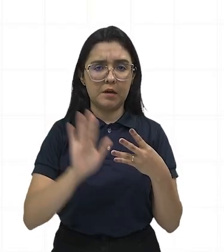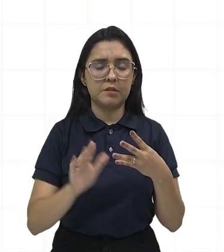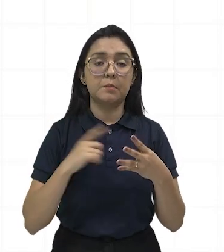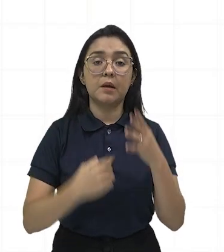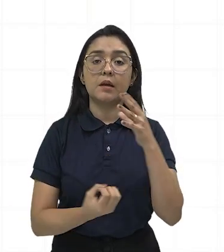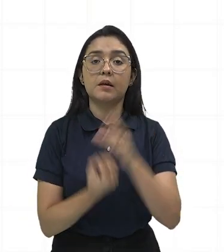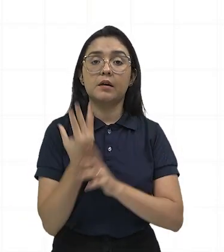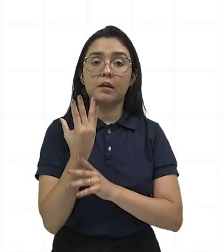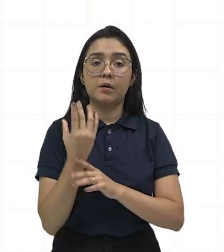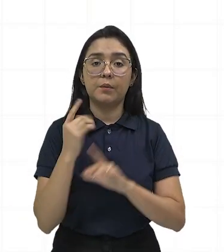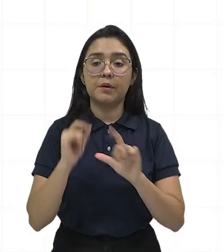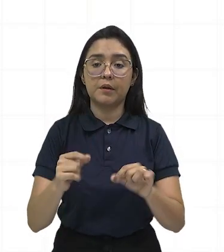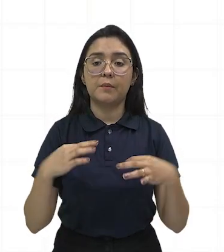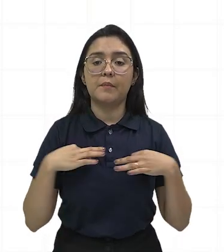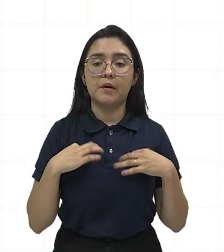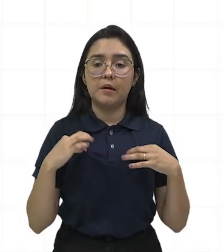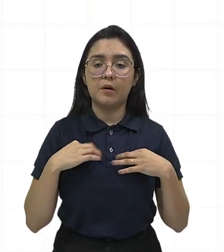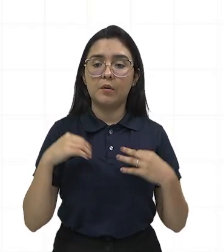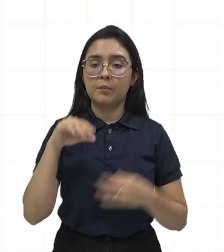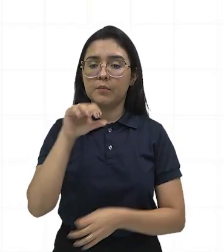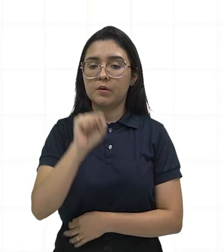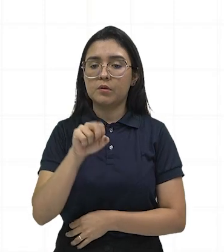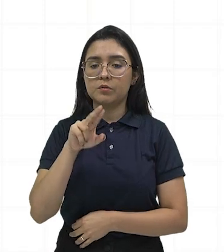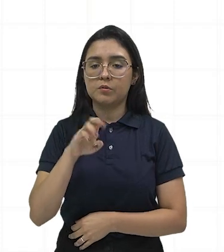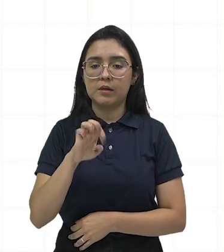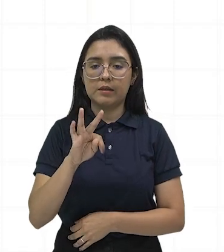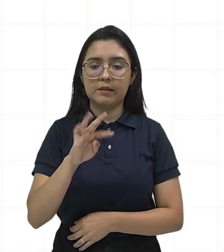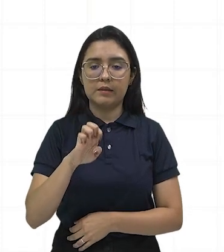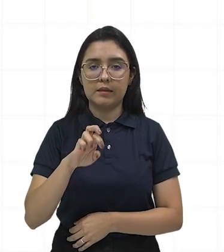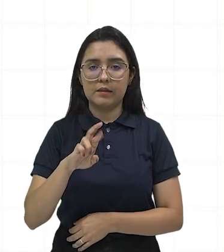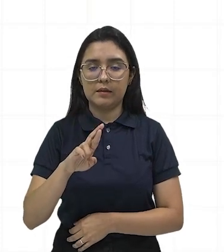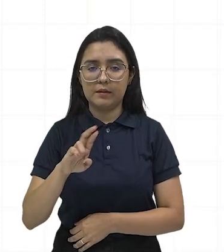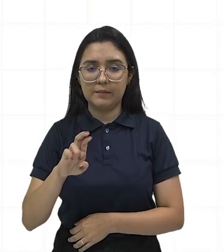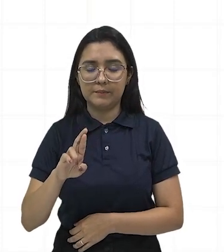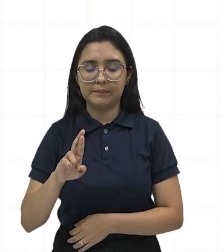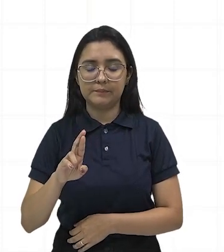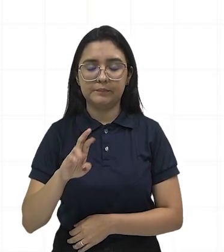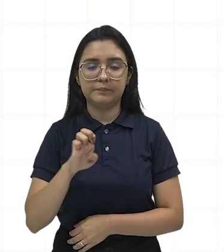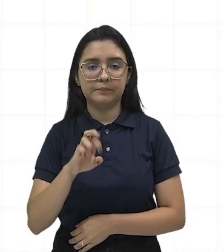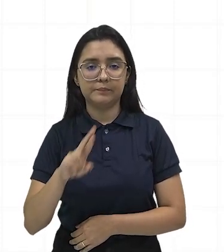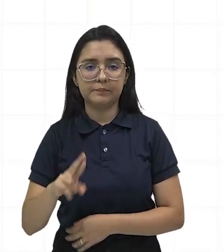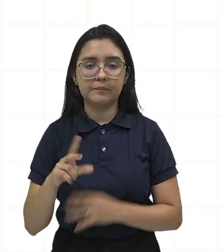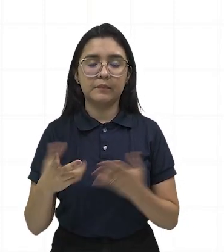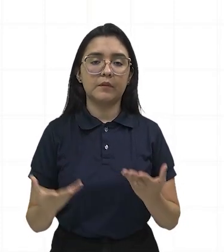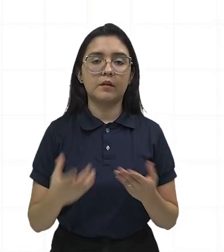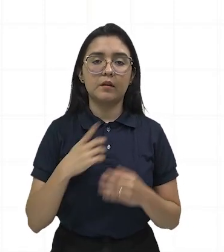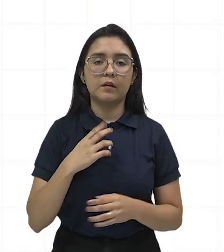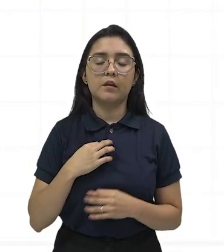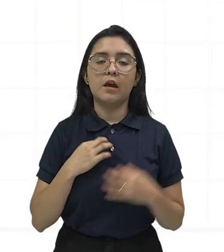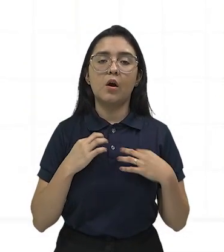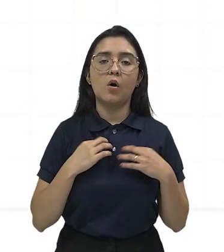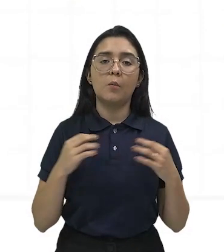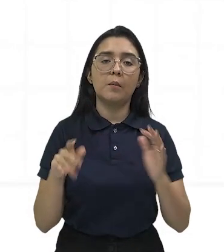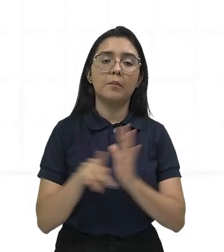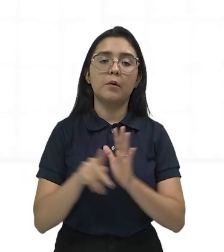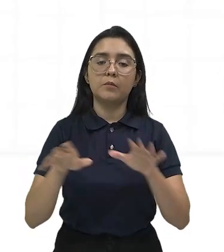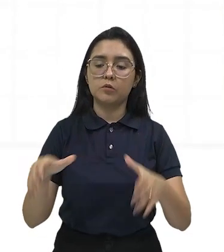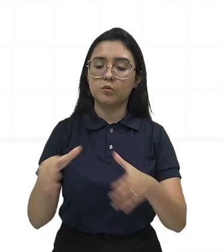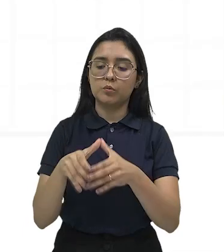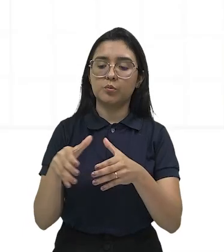o quê? Para compor um suéter, beleza? Que vai servir de uniforme